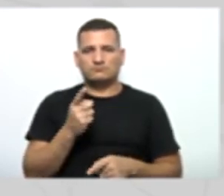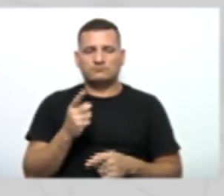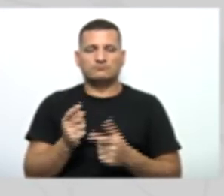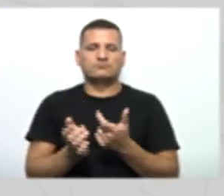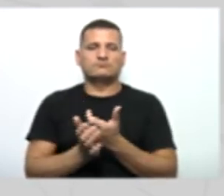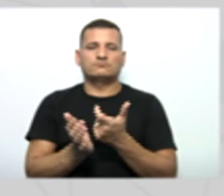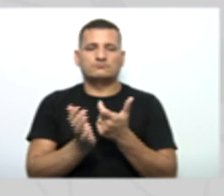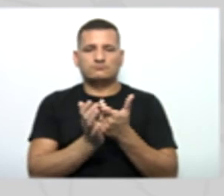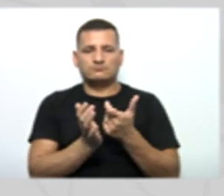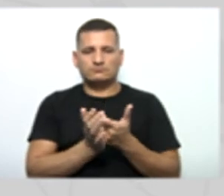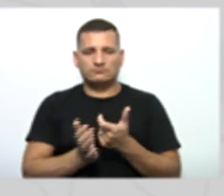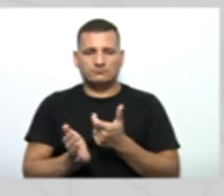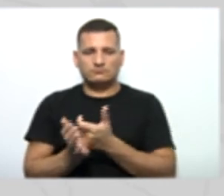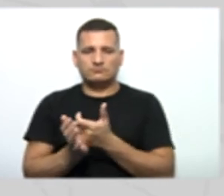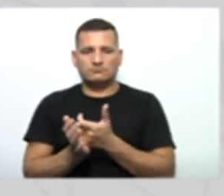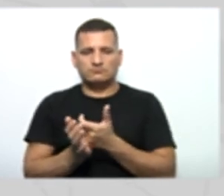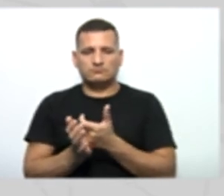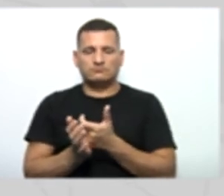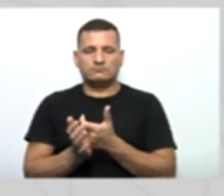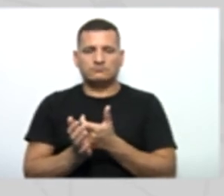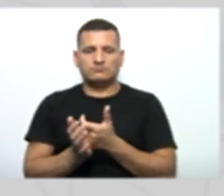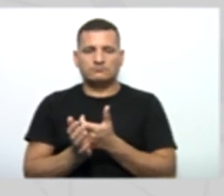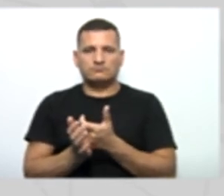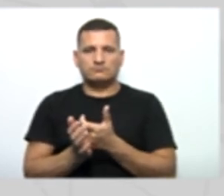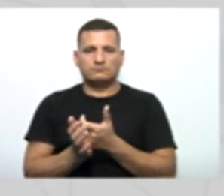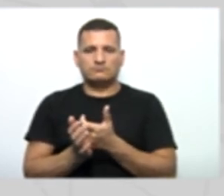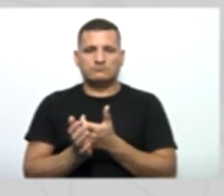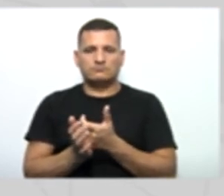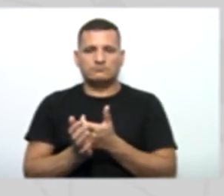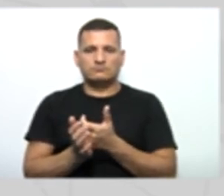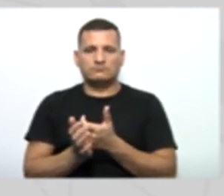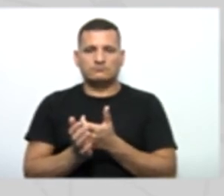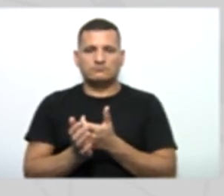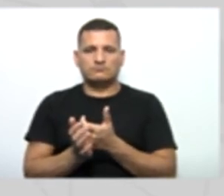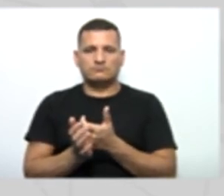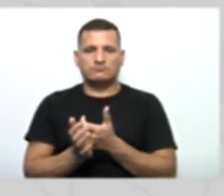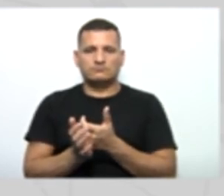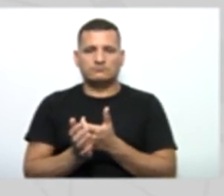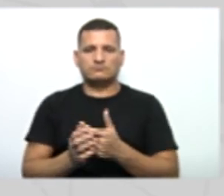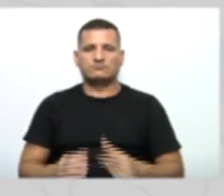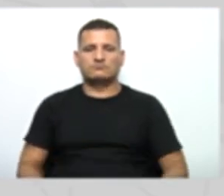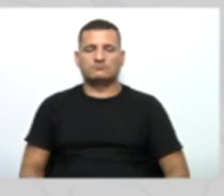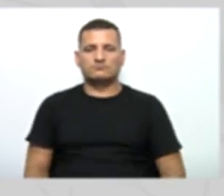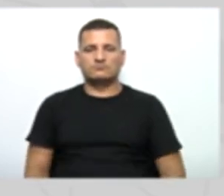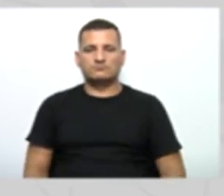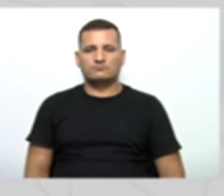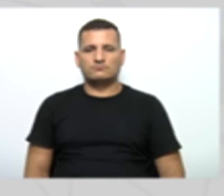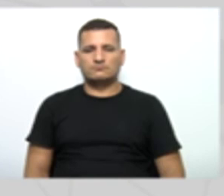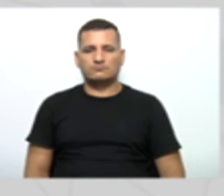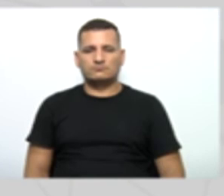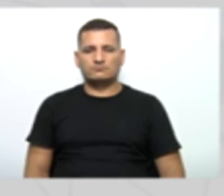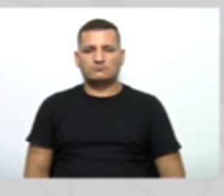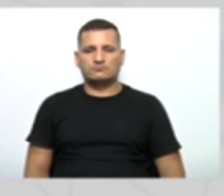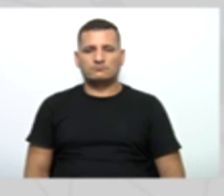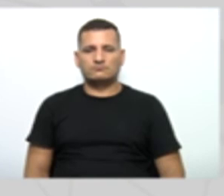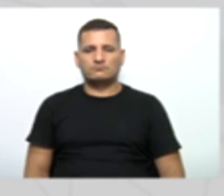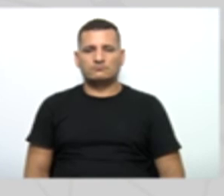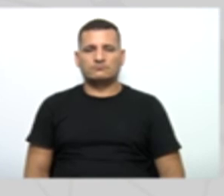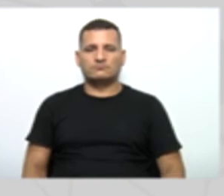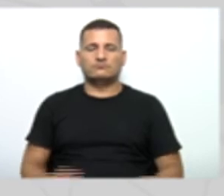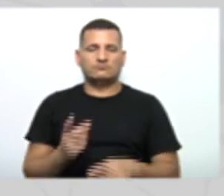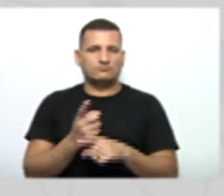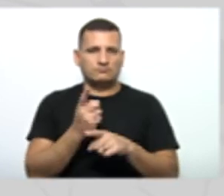classes. Ok, não é isso? Ó? Já identificou as classes. Já identificou